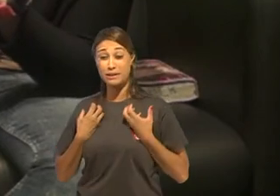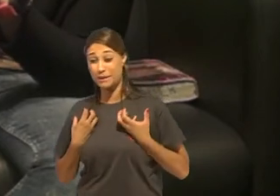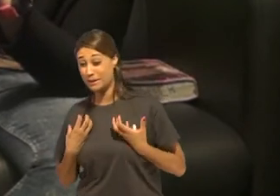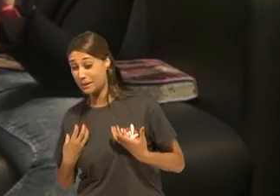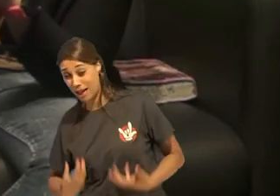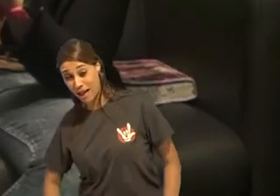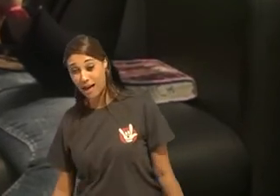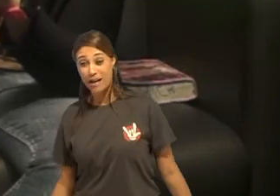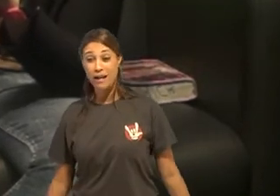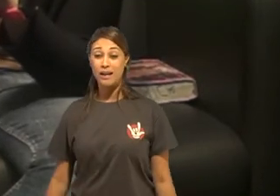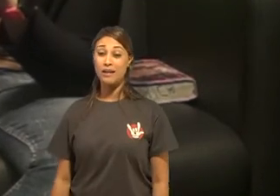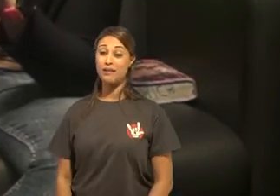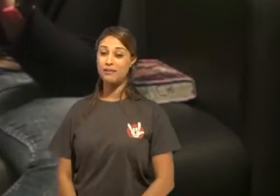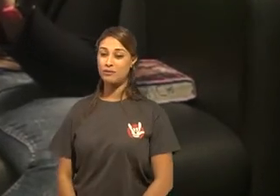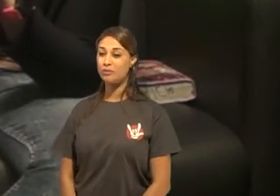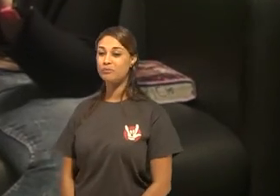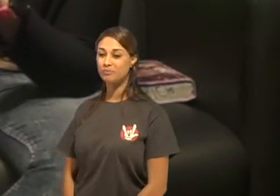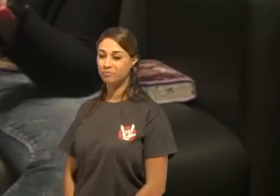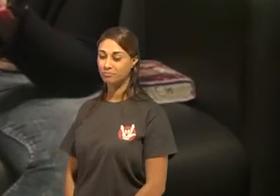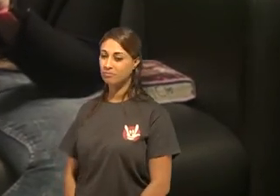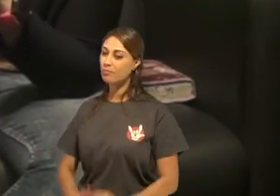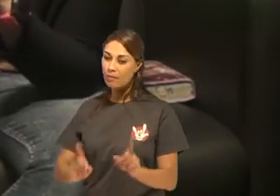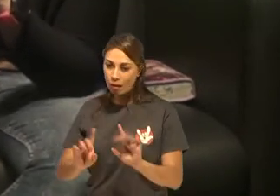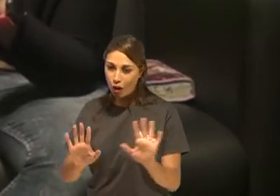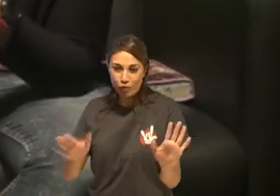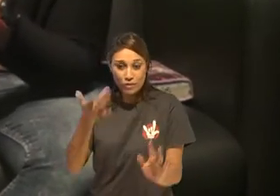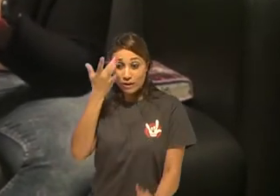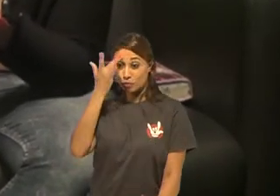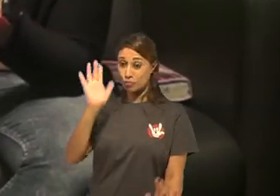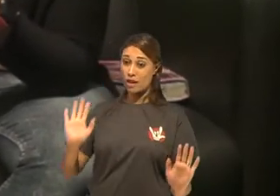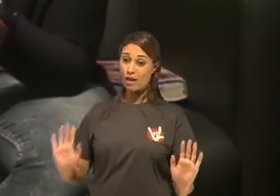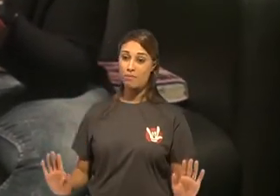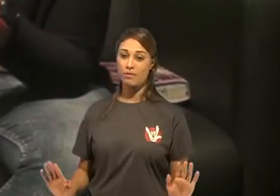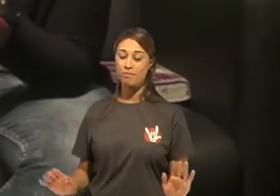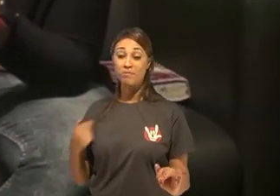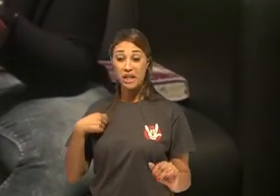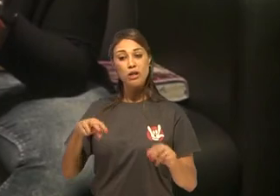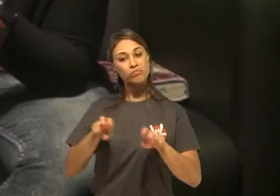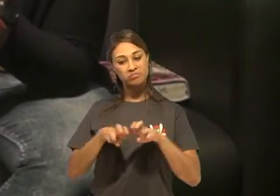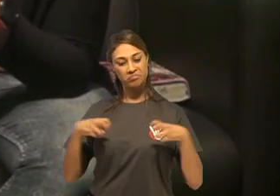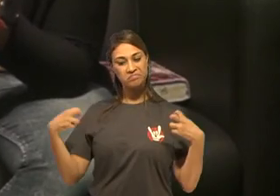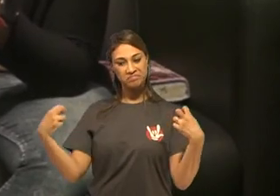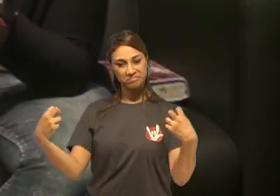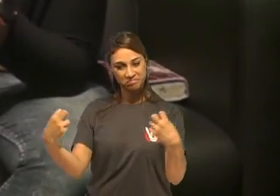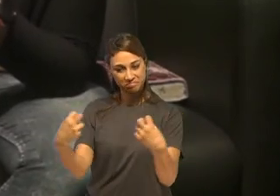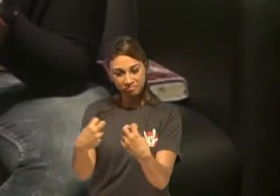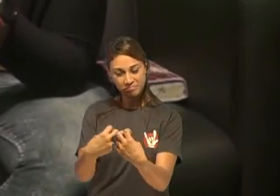mesmo? Mano, não, você não sabe. Eu tô lá na mesa, almoçando.